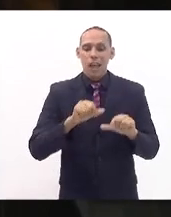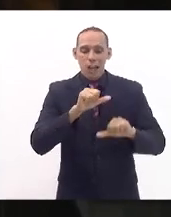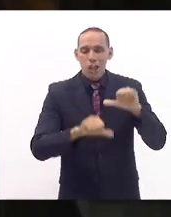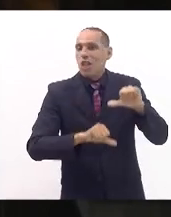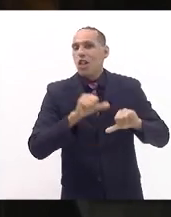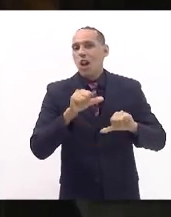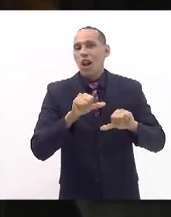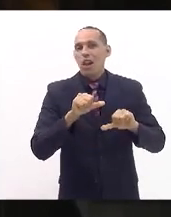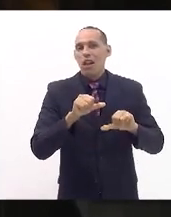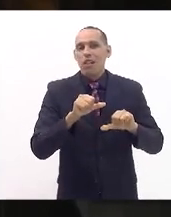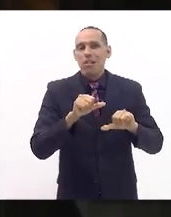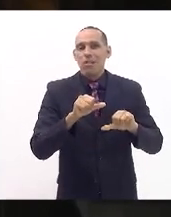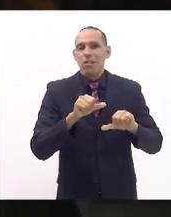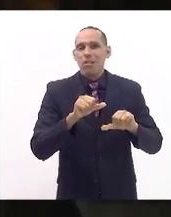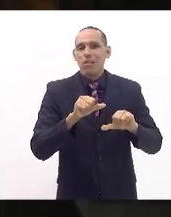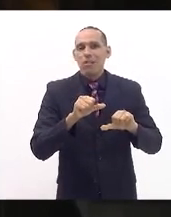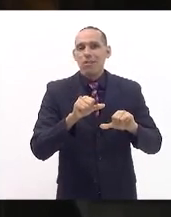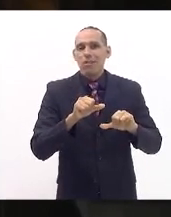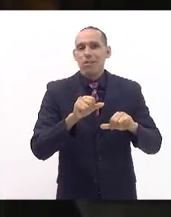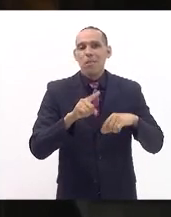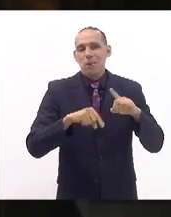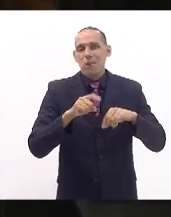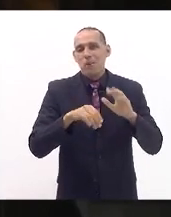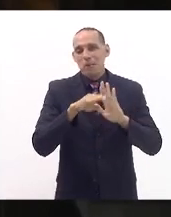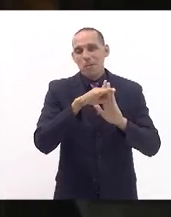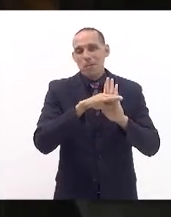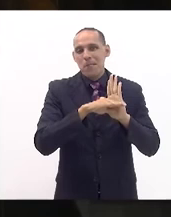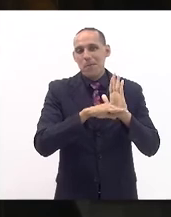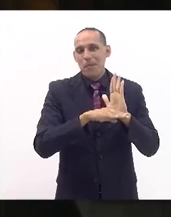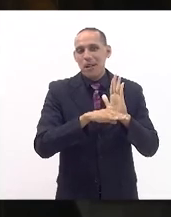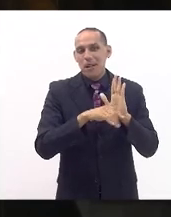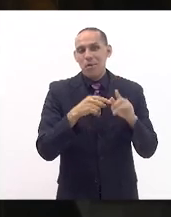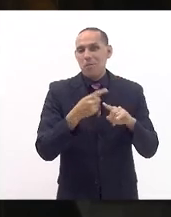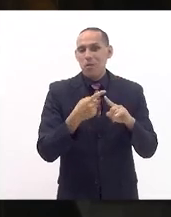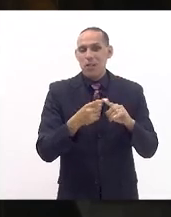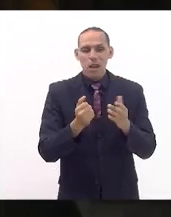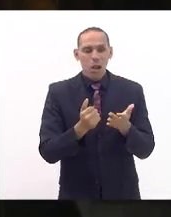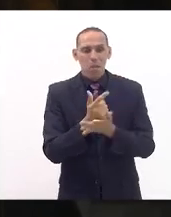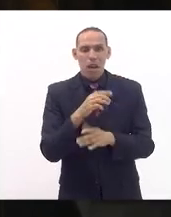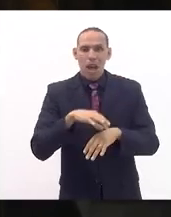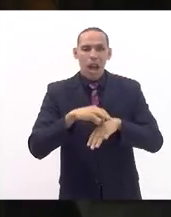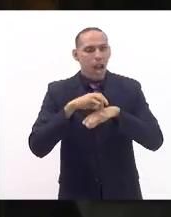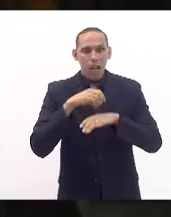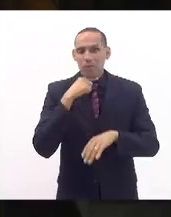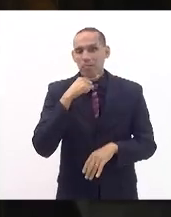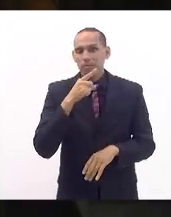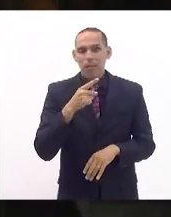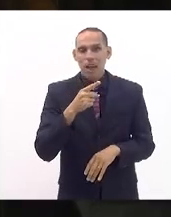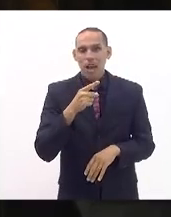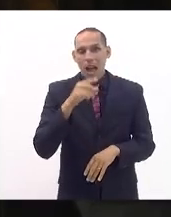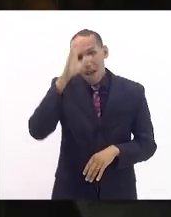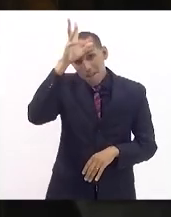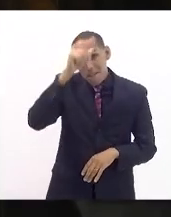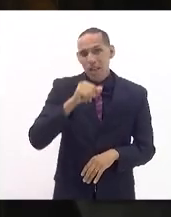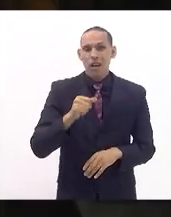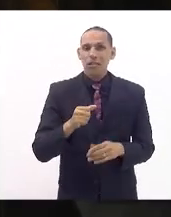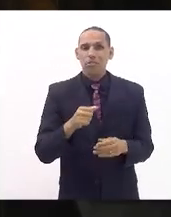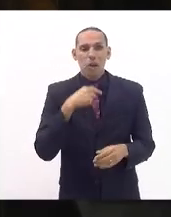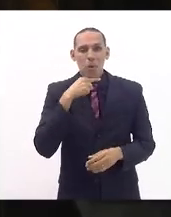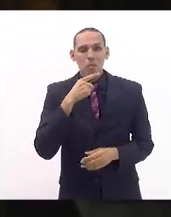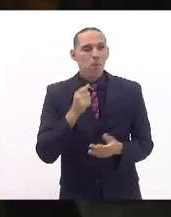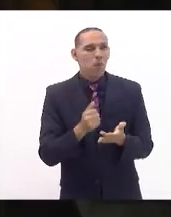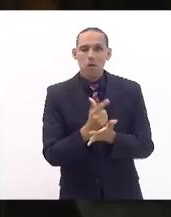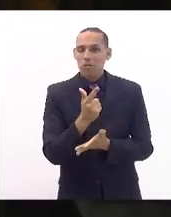trocar os itens do cardápio porque não conseguem comprar carne, não conseguem comprar frango, não conseguem